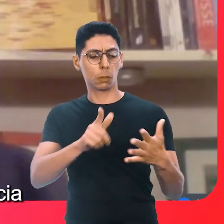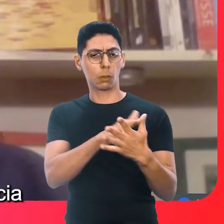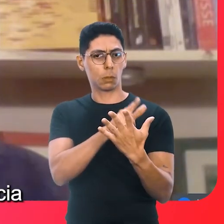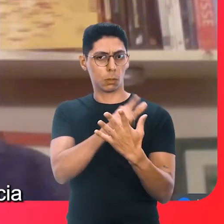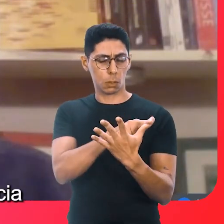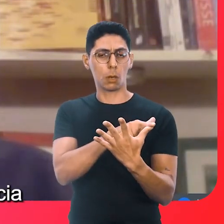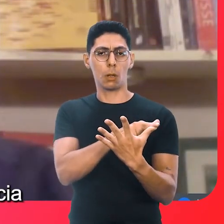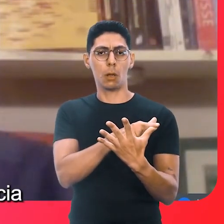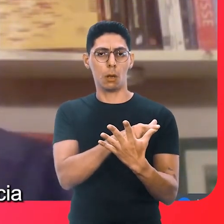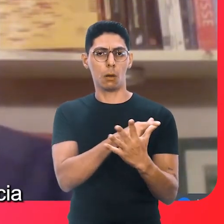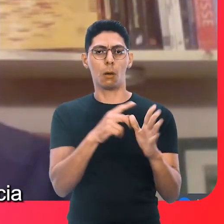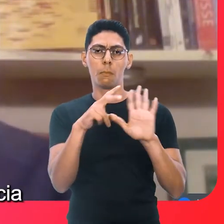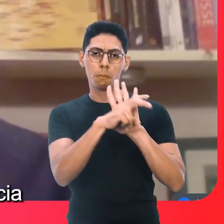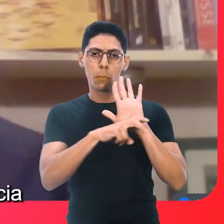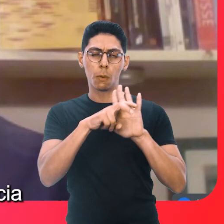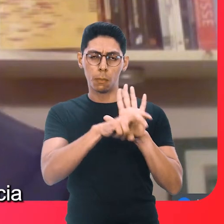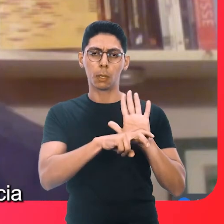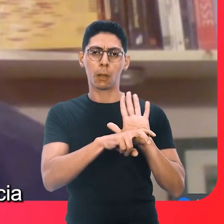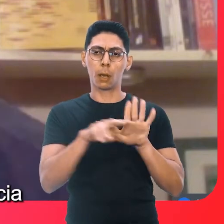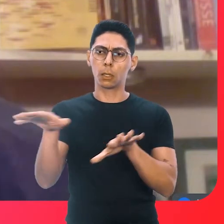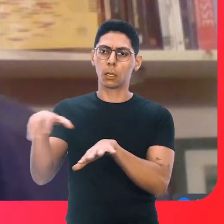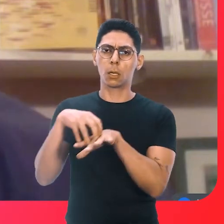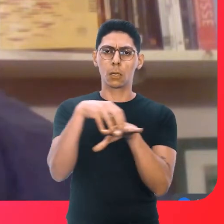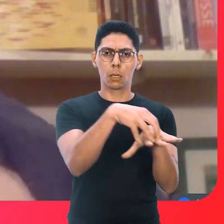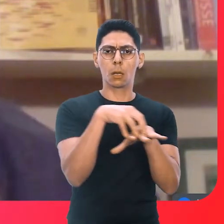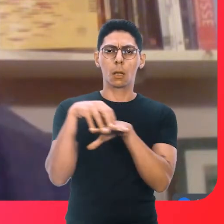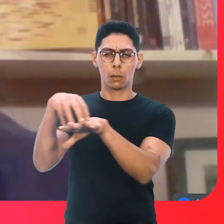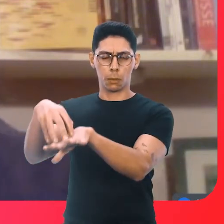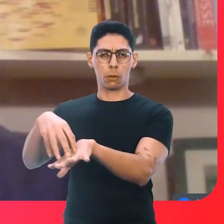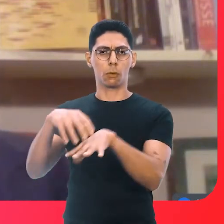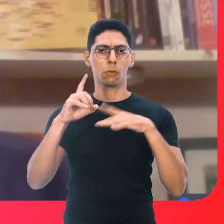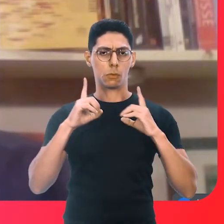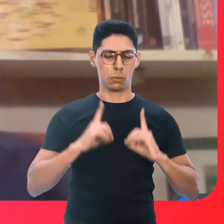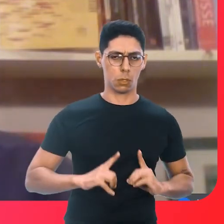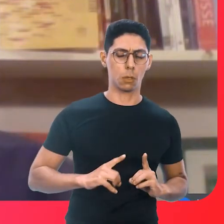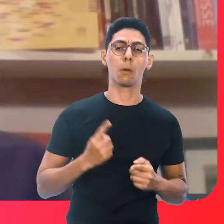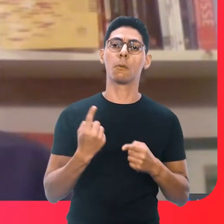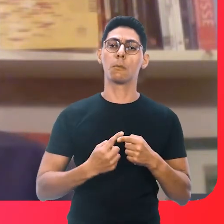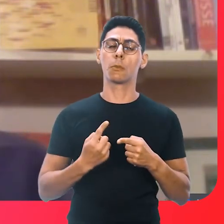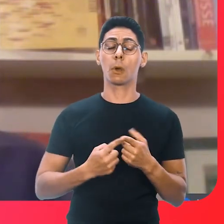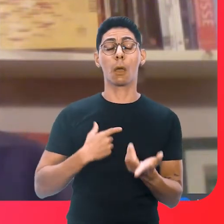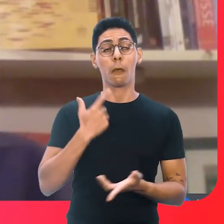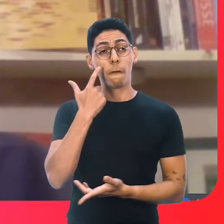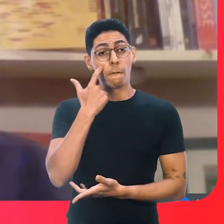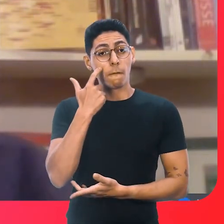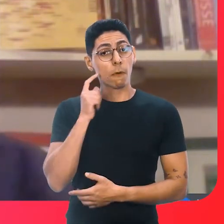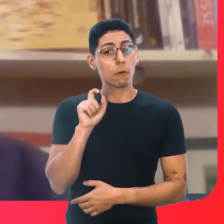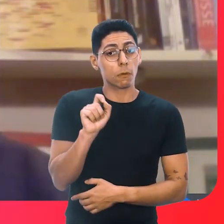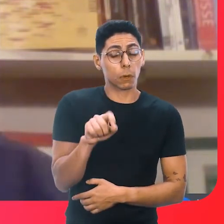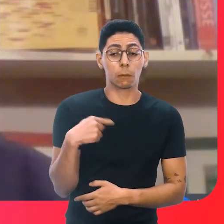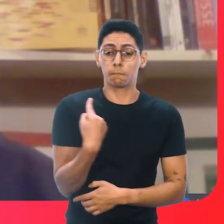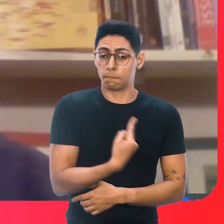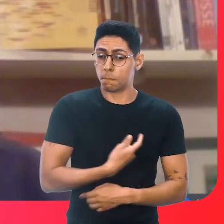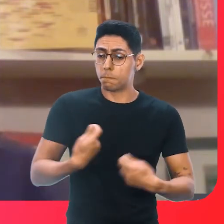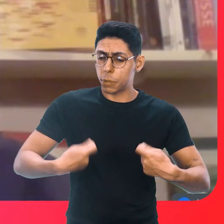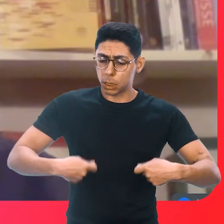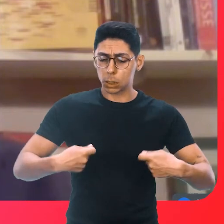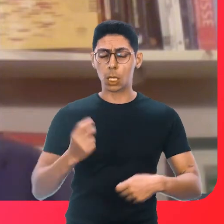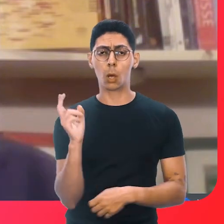ao direito à mobilidade e ao transporte das pessoas com deficiência, que é o seguinte, eu tenho visto que nós precisamos urgentemente,